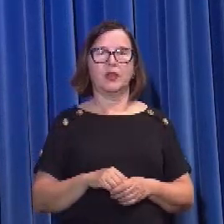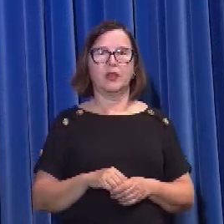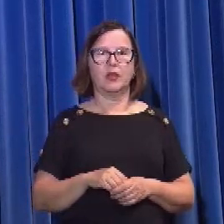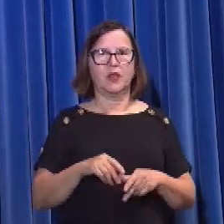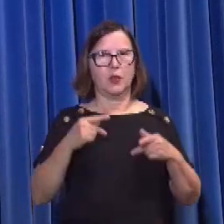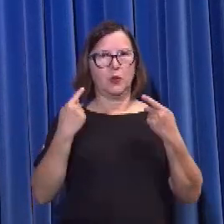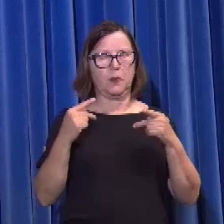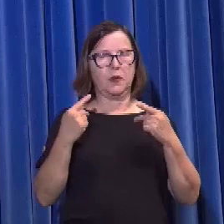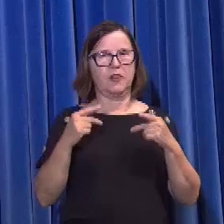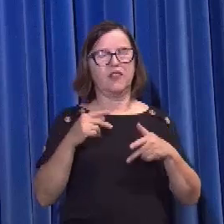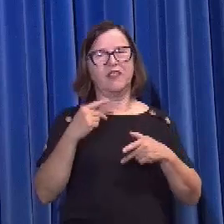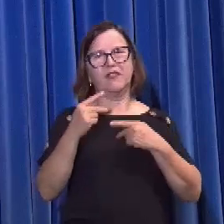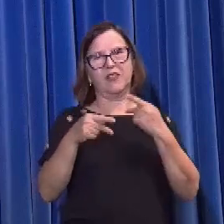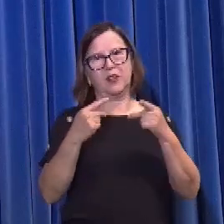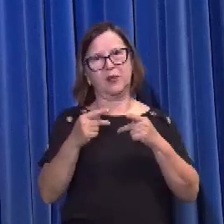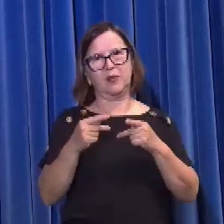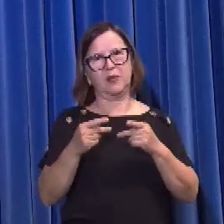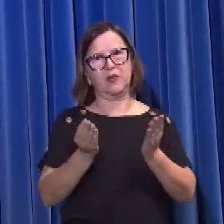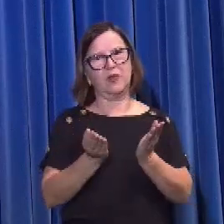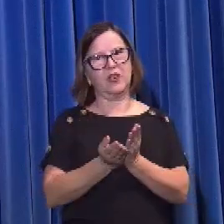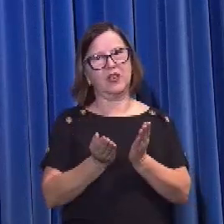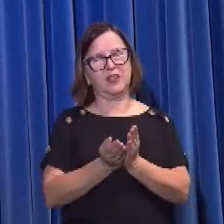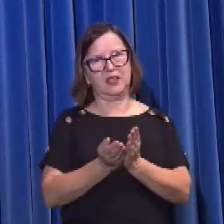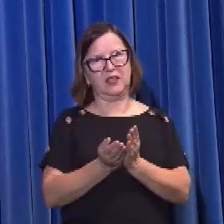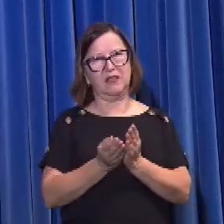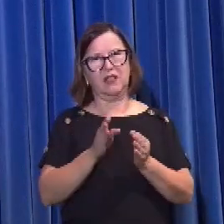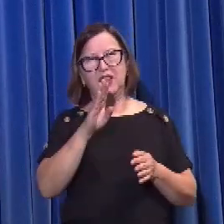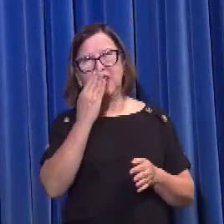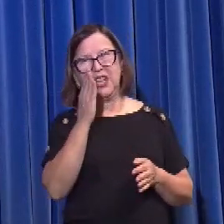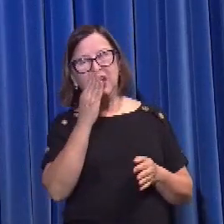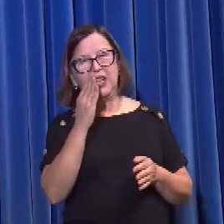filho pródigo. Ele é iludido, ele vai.